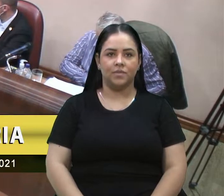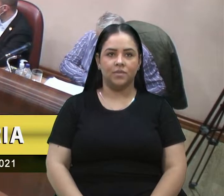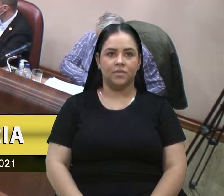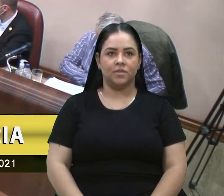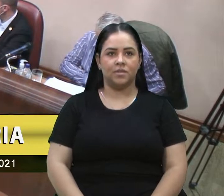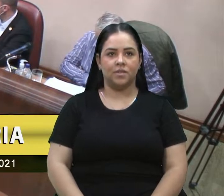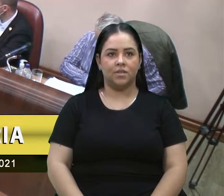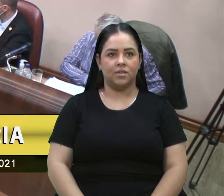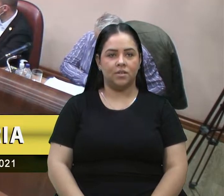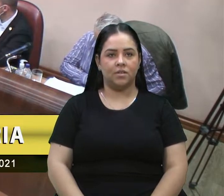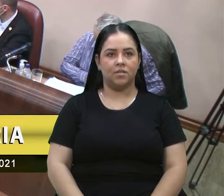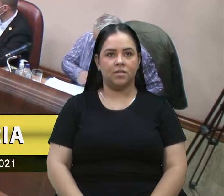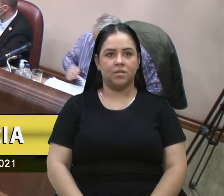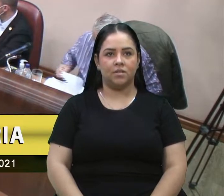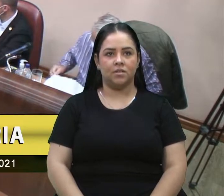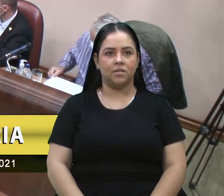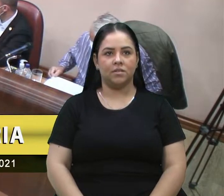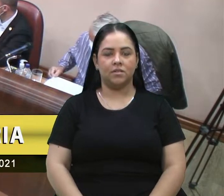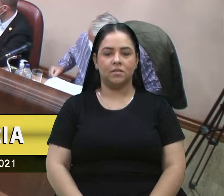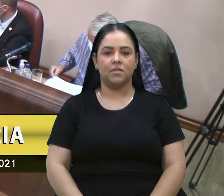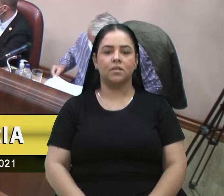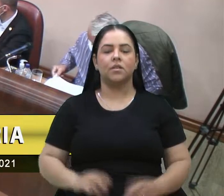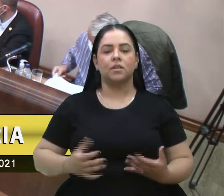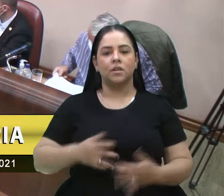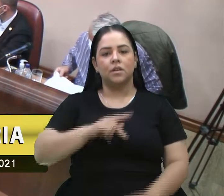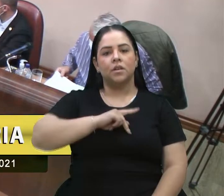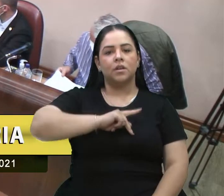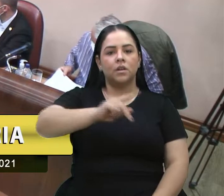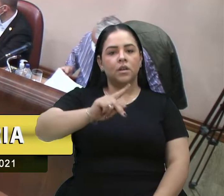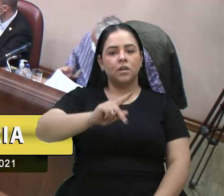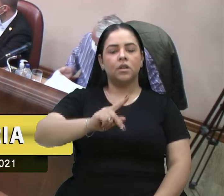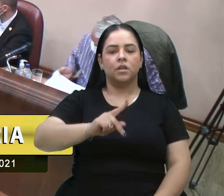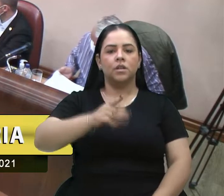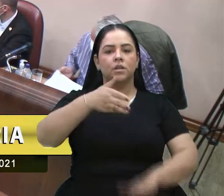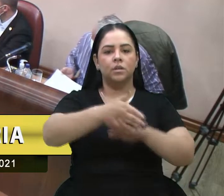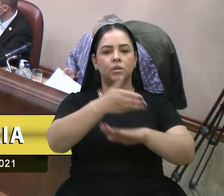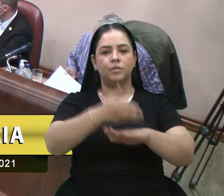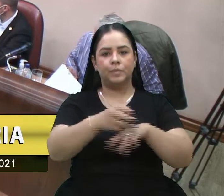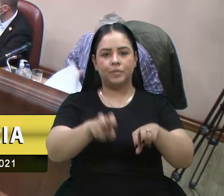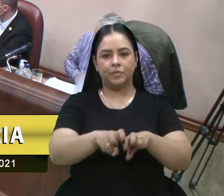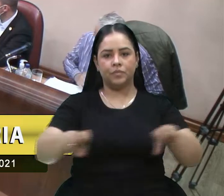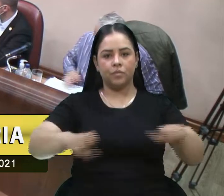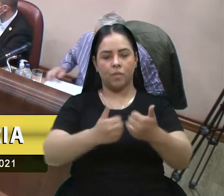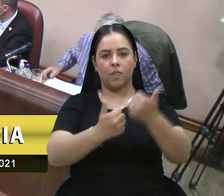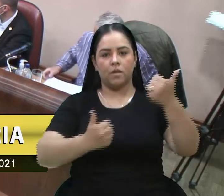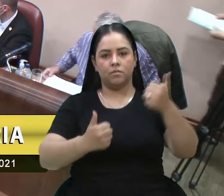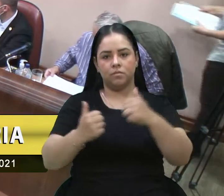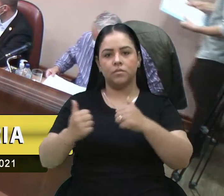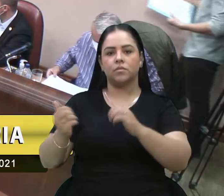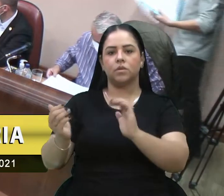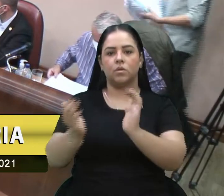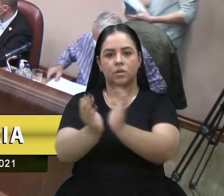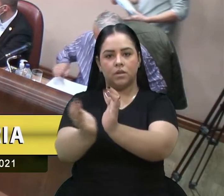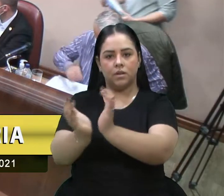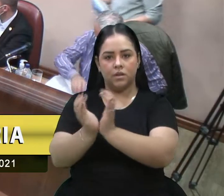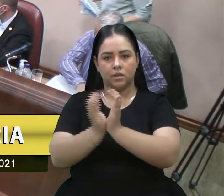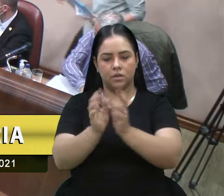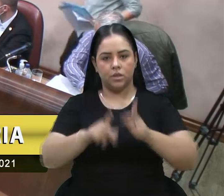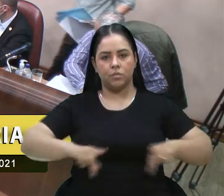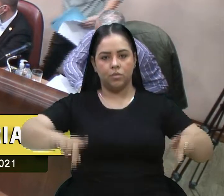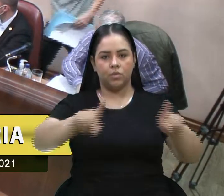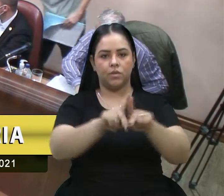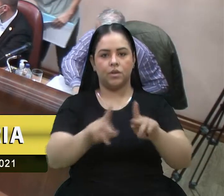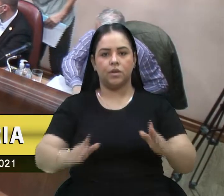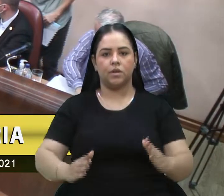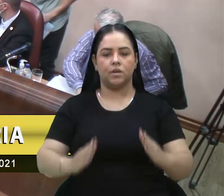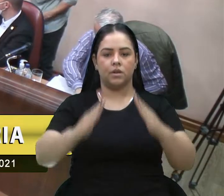Senhor presidente, membros da mesa, queridos colegas, povo de casa que nos assiste. Na